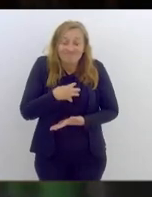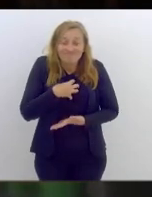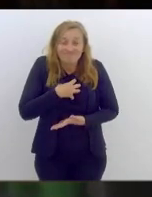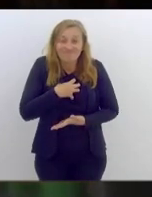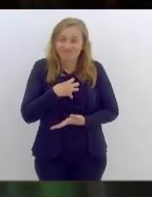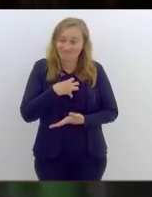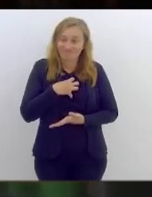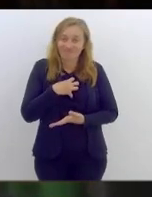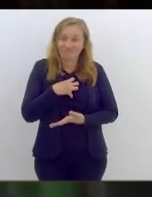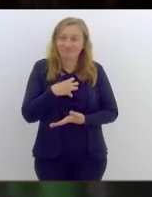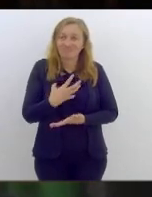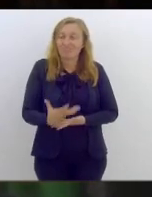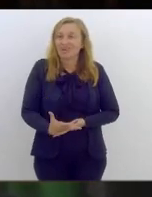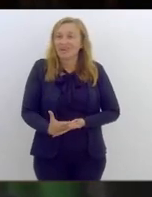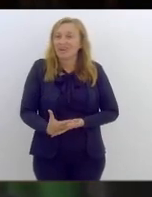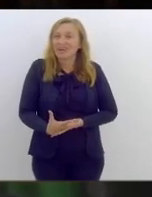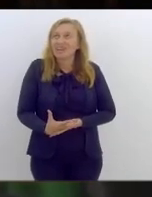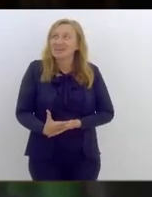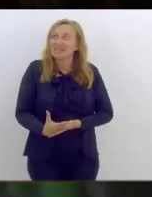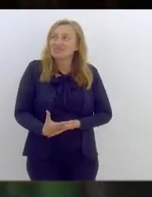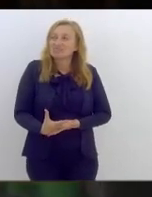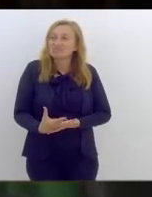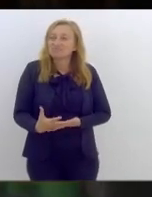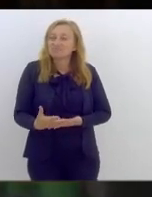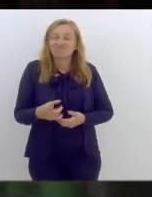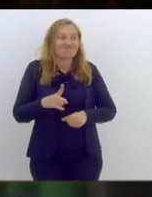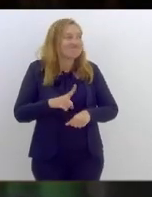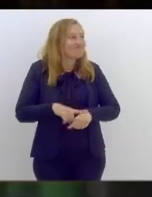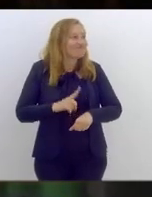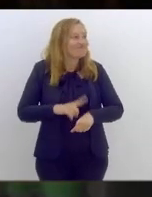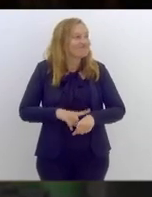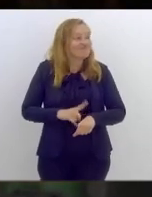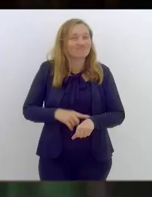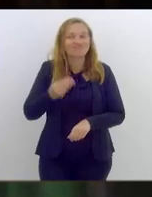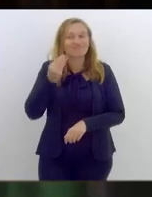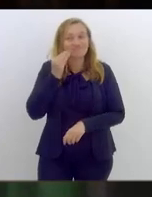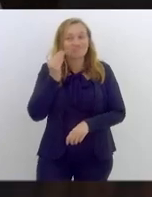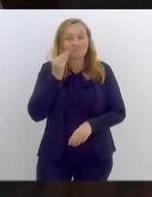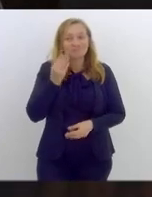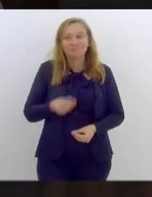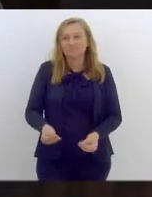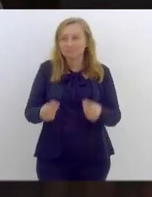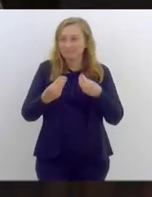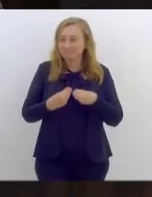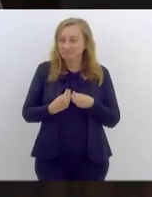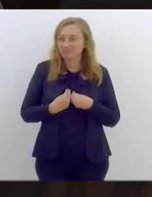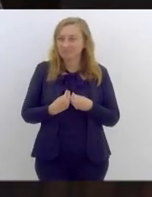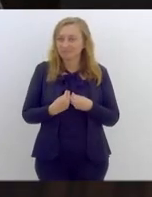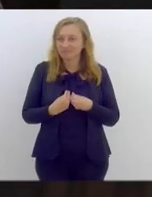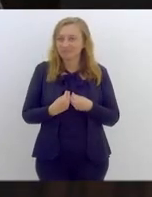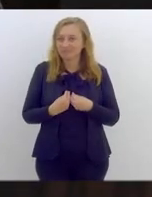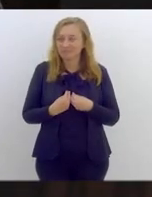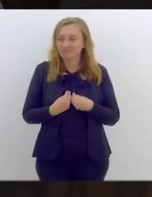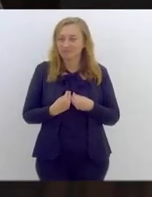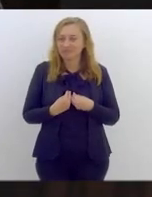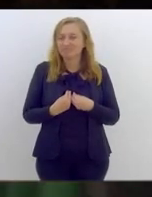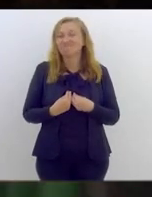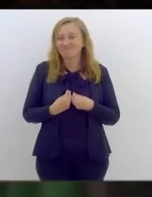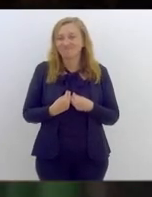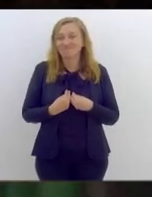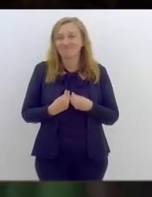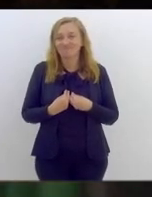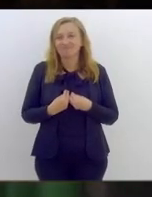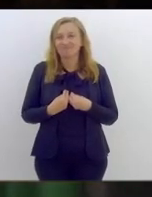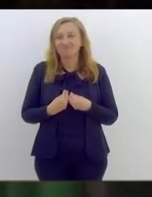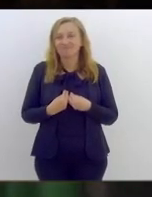muito, né, esses momentos que a Mônica está nos prestigiando, está nos trazendo,